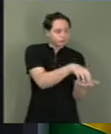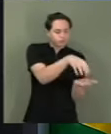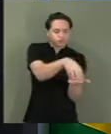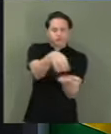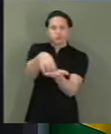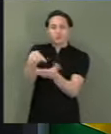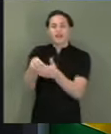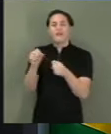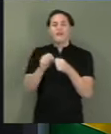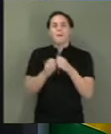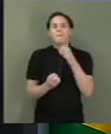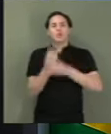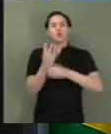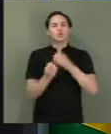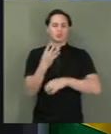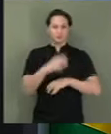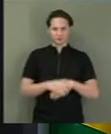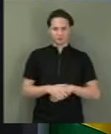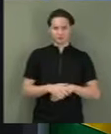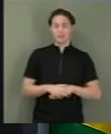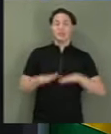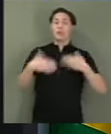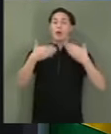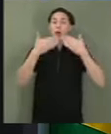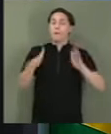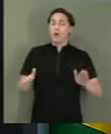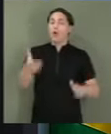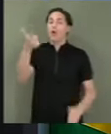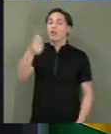a bolsa família foi relançada